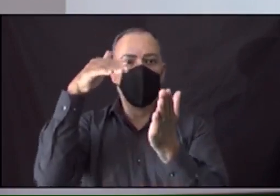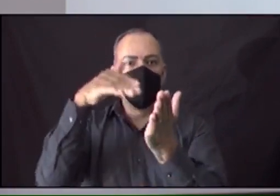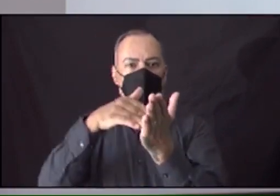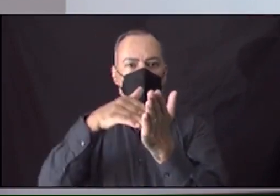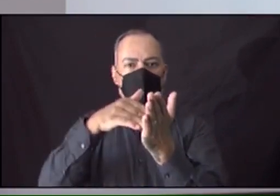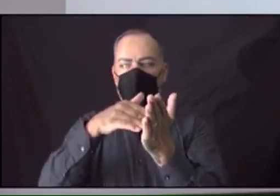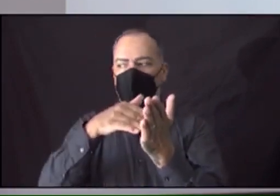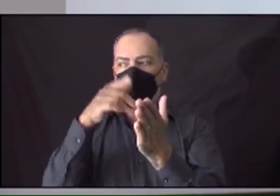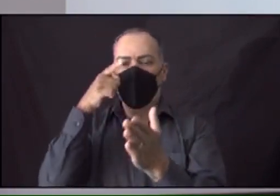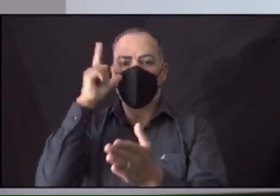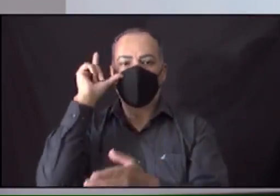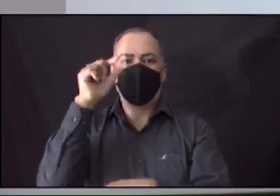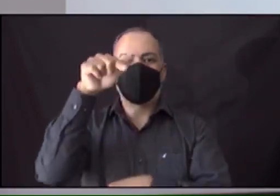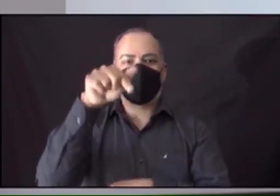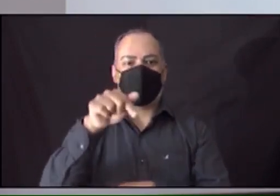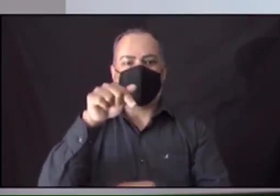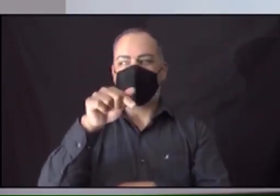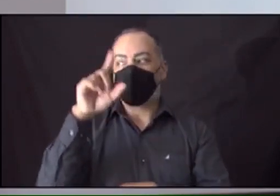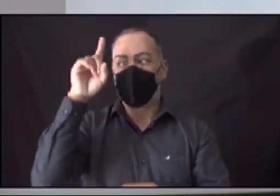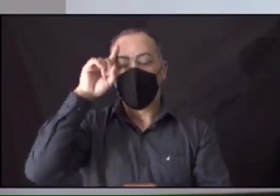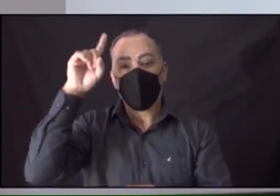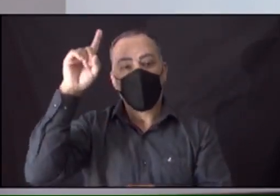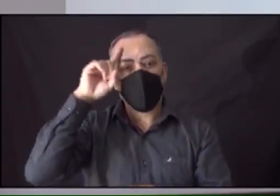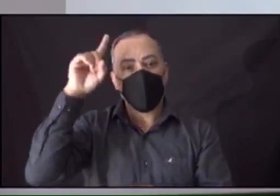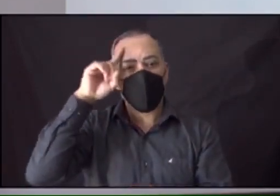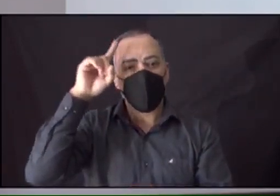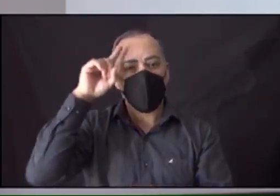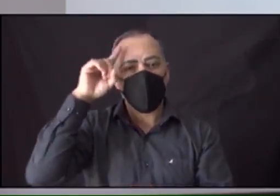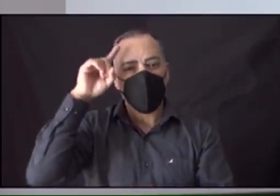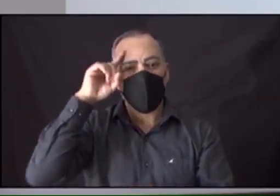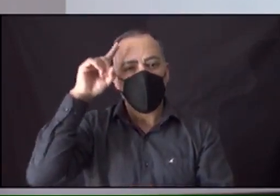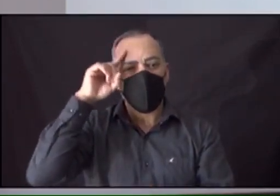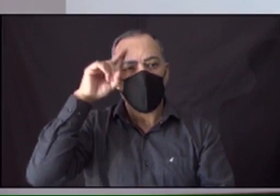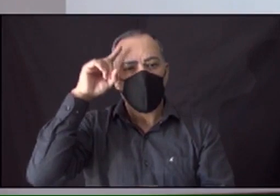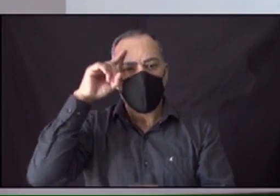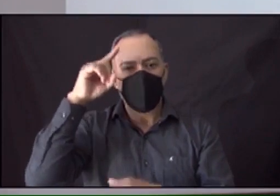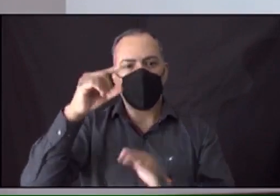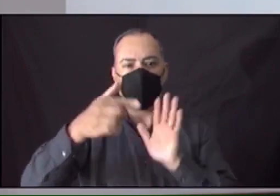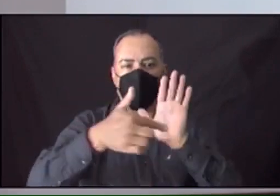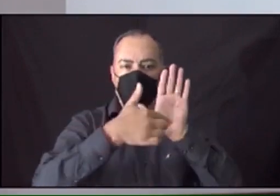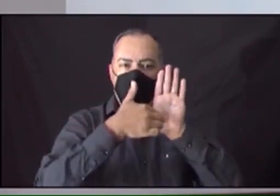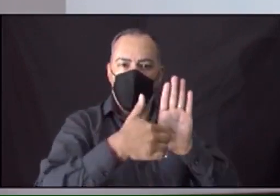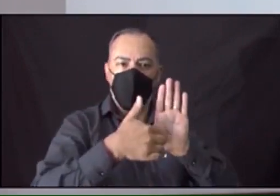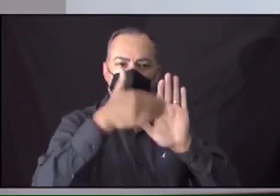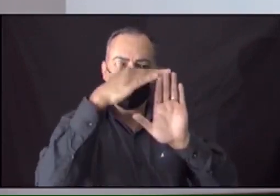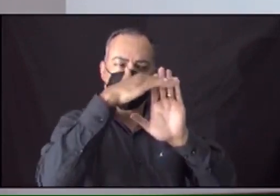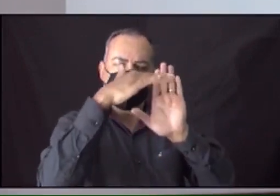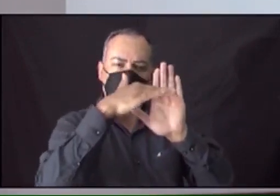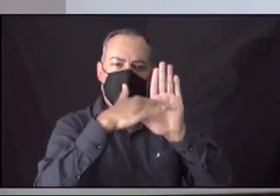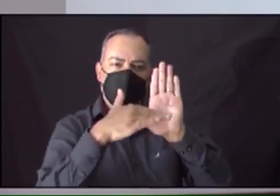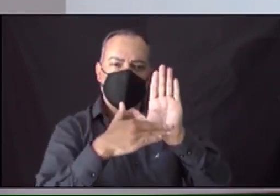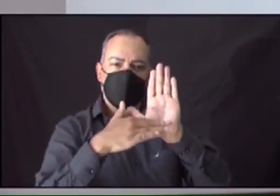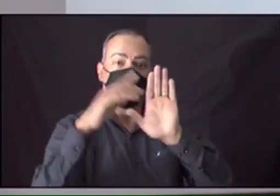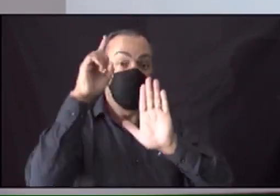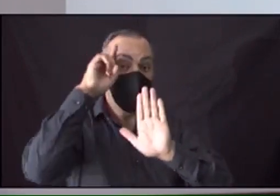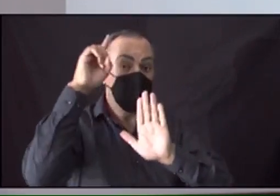Então, todo mundo percebe que, diariamente, o boletim mostra